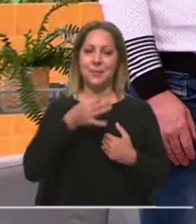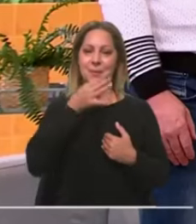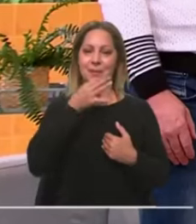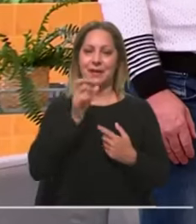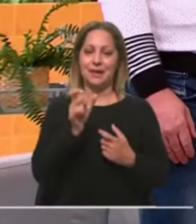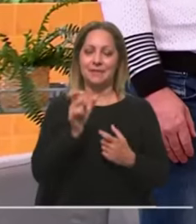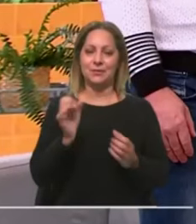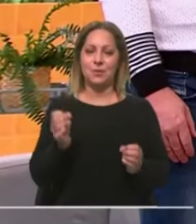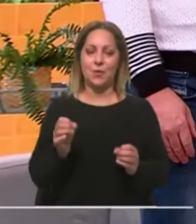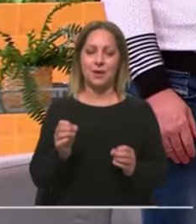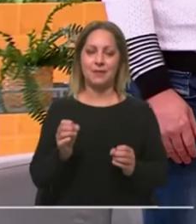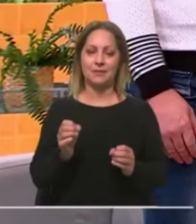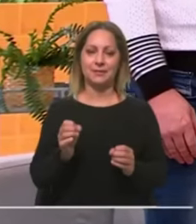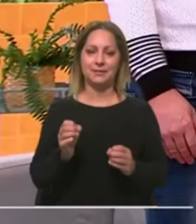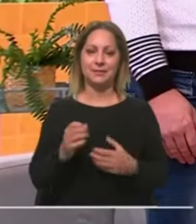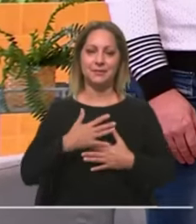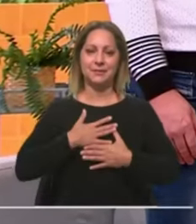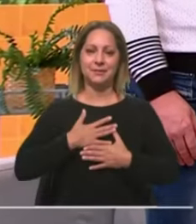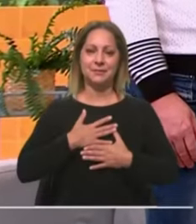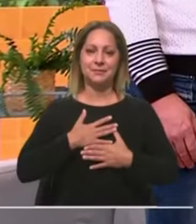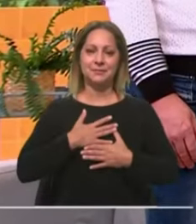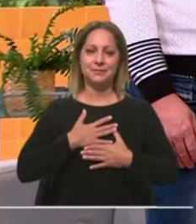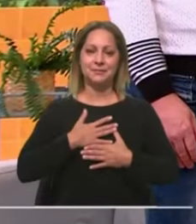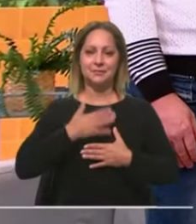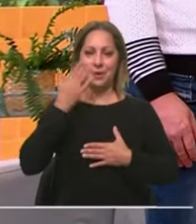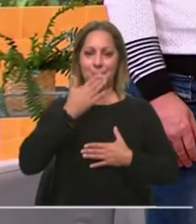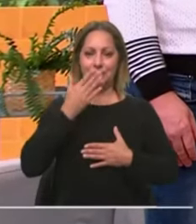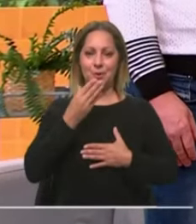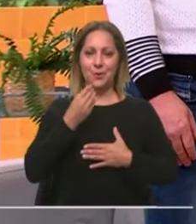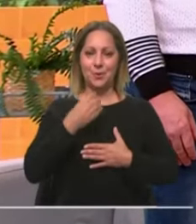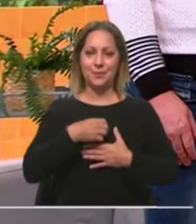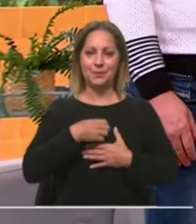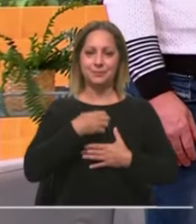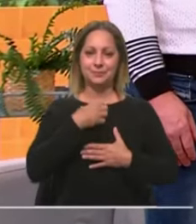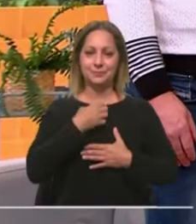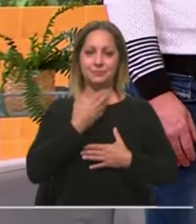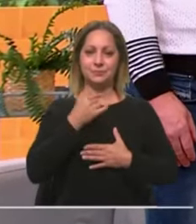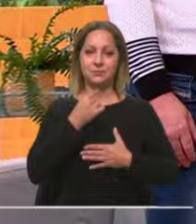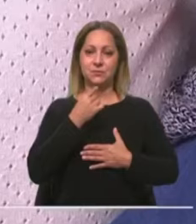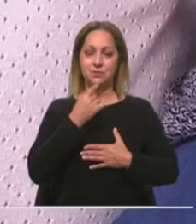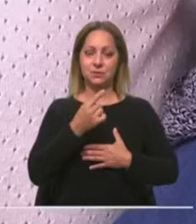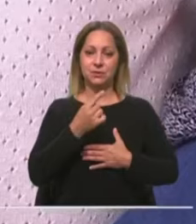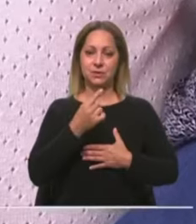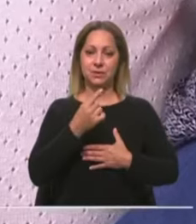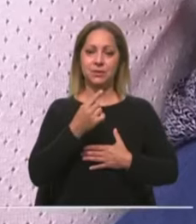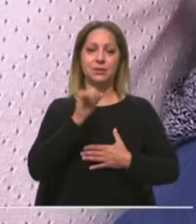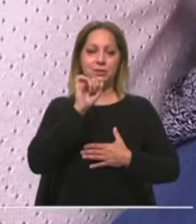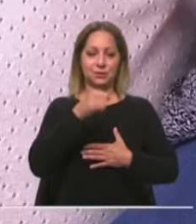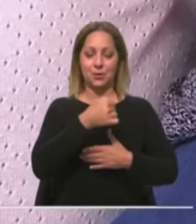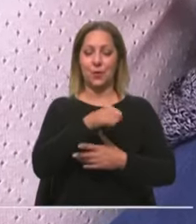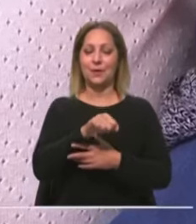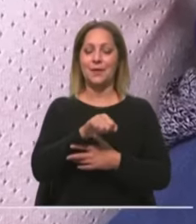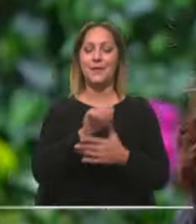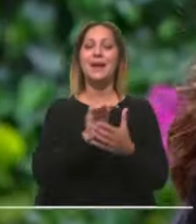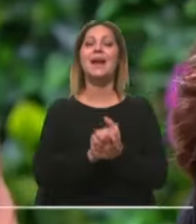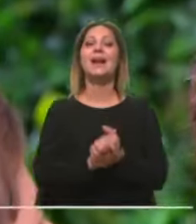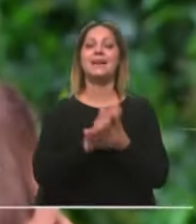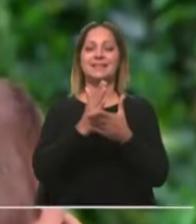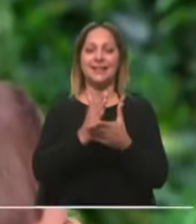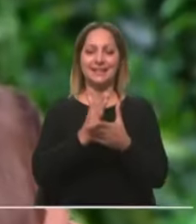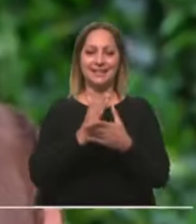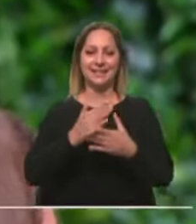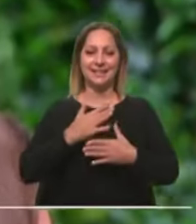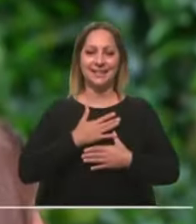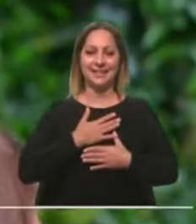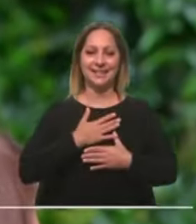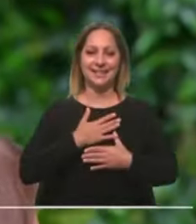estou... É um dia cheio de emoções. Mas pelo menos tem uma palavra, ou sim ou não.